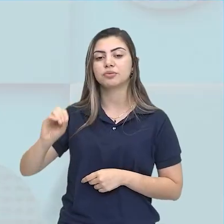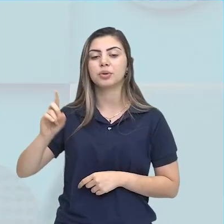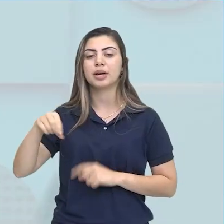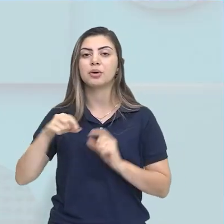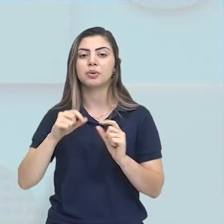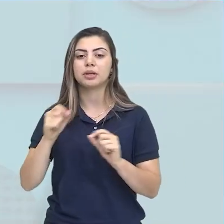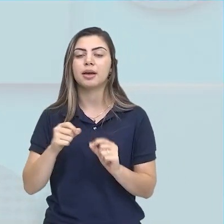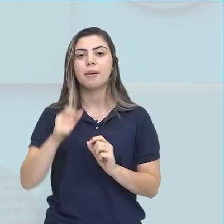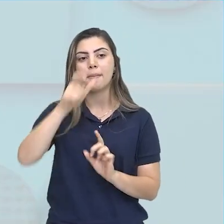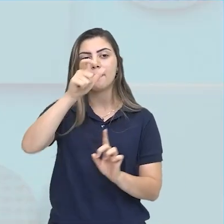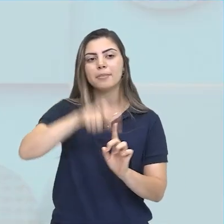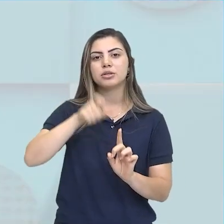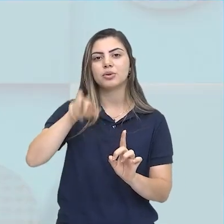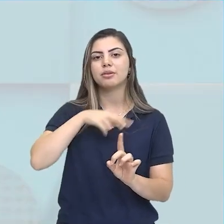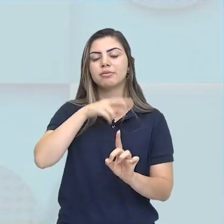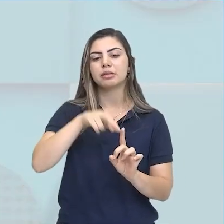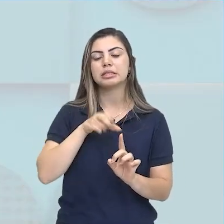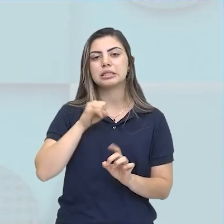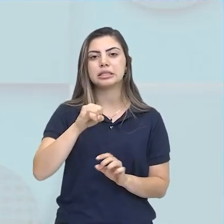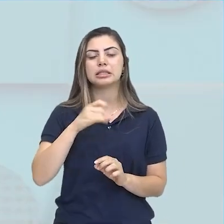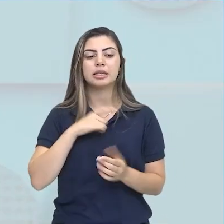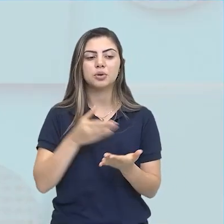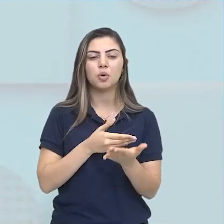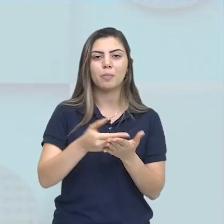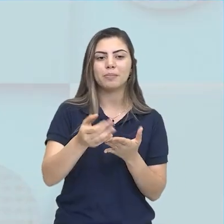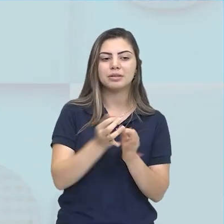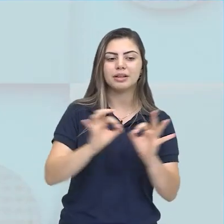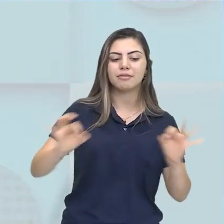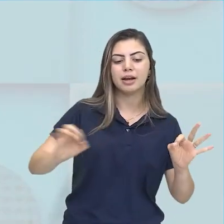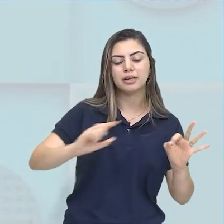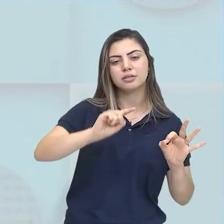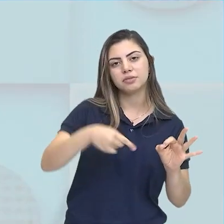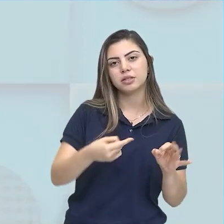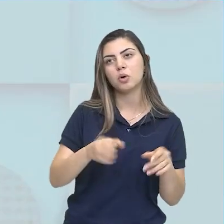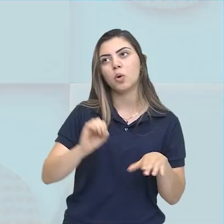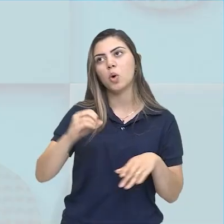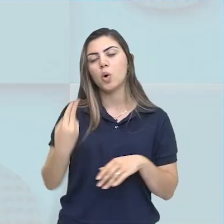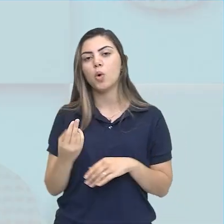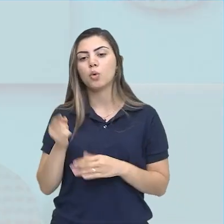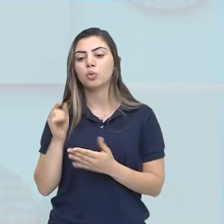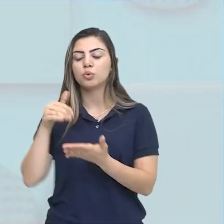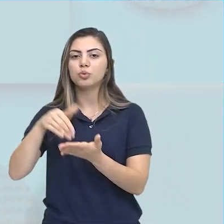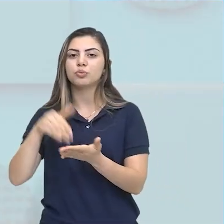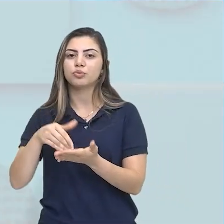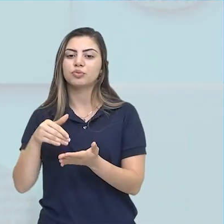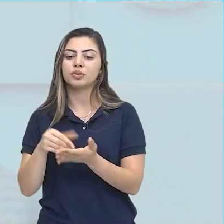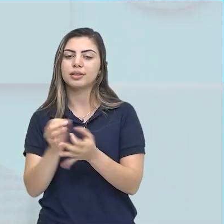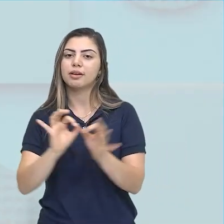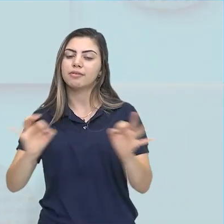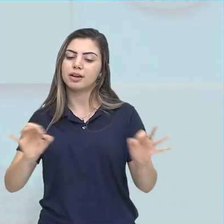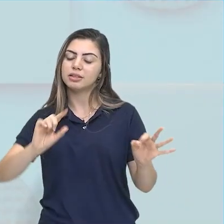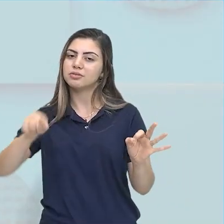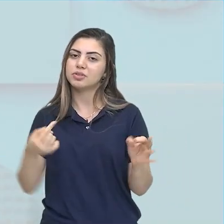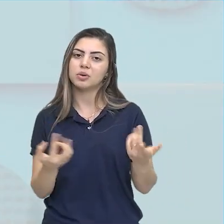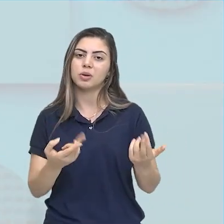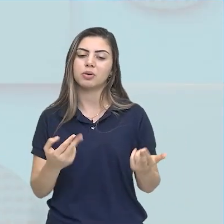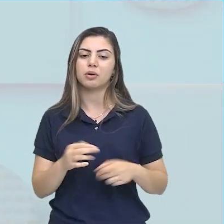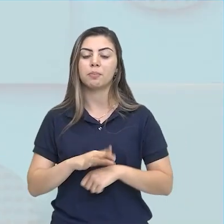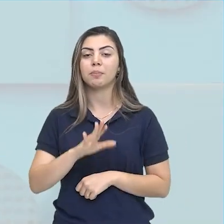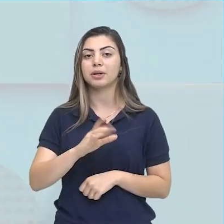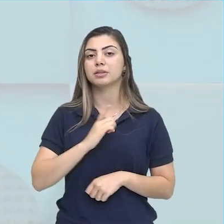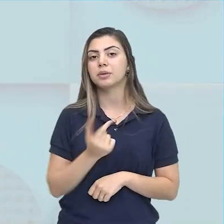estiver no início da frase, vírgula, se estiver no final da frase, vírgula também. Uma outra situação de uso da vírgula,